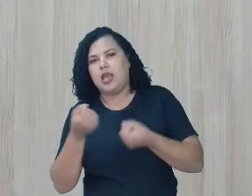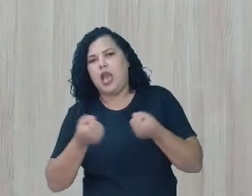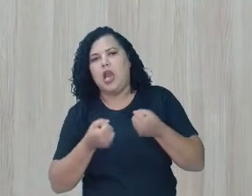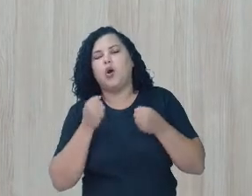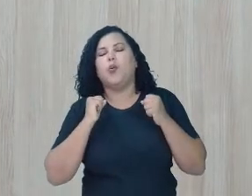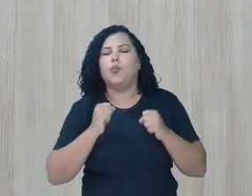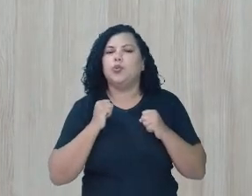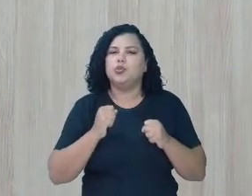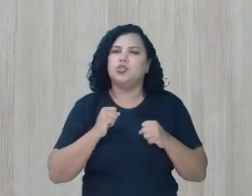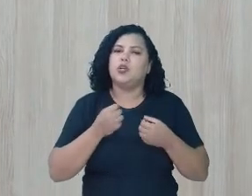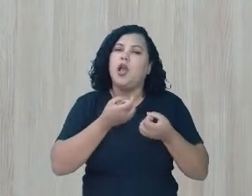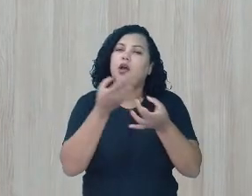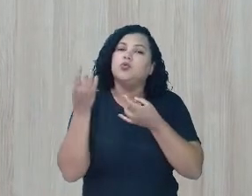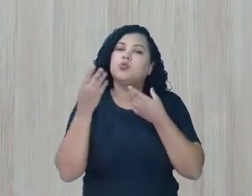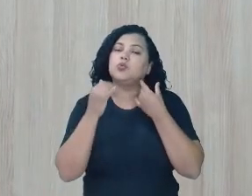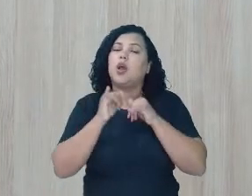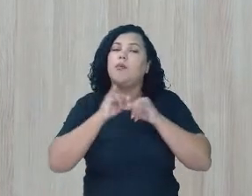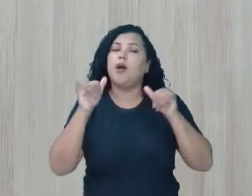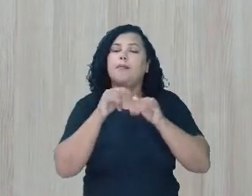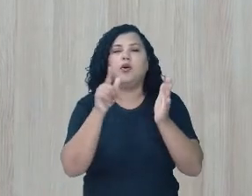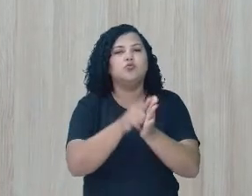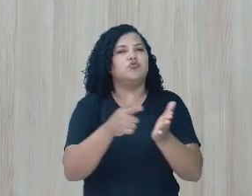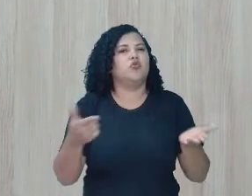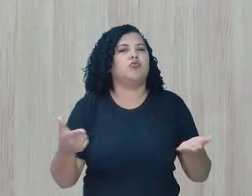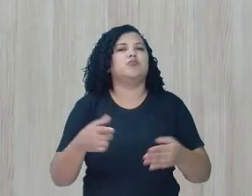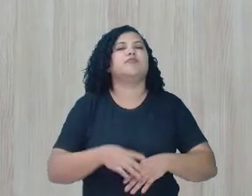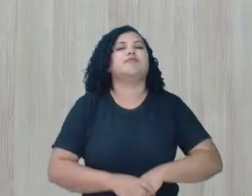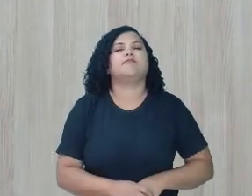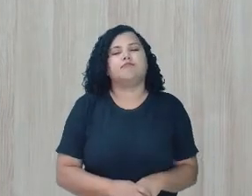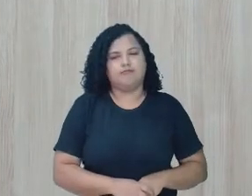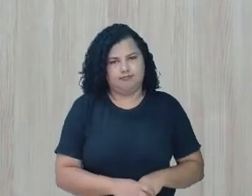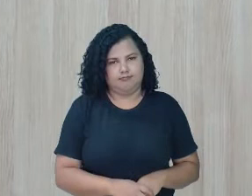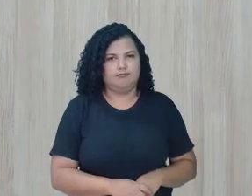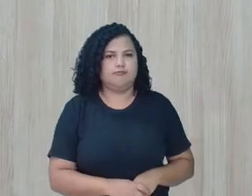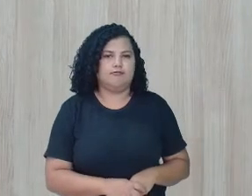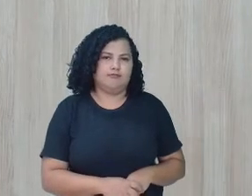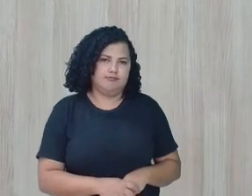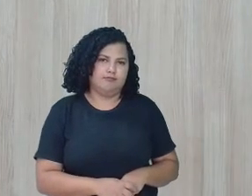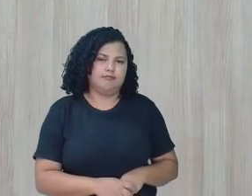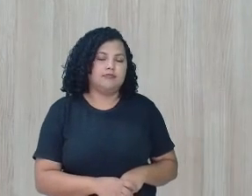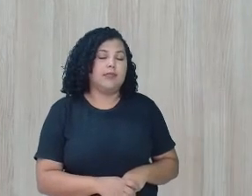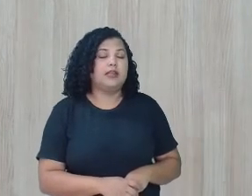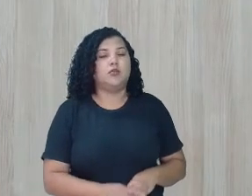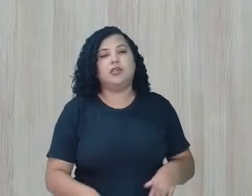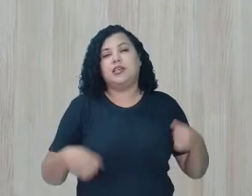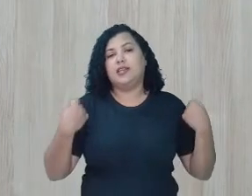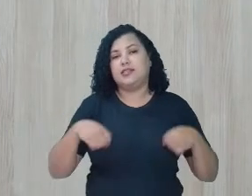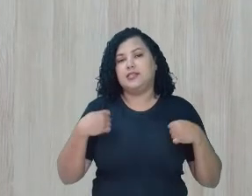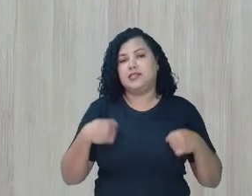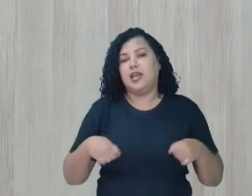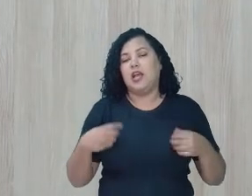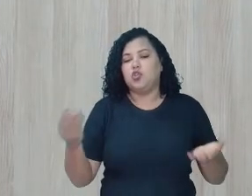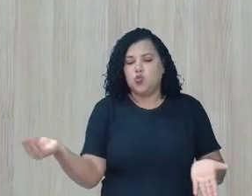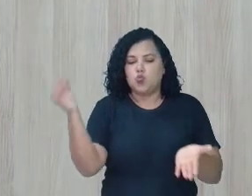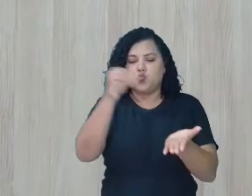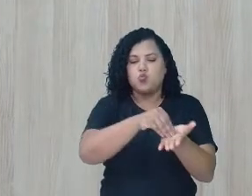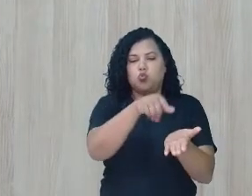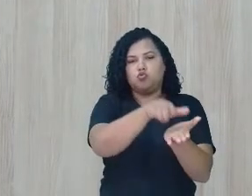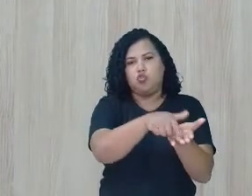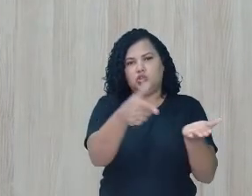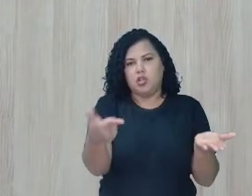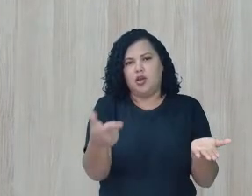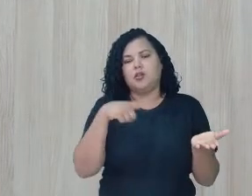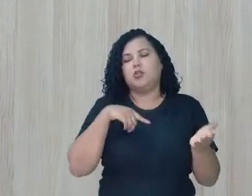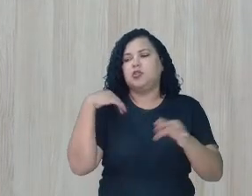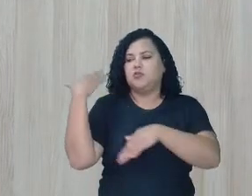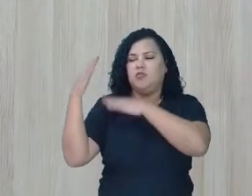vender, comprar, alugar no jornal, minha gente. E aí, com essa necessidade de colocar coisas nos jornais, surge